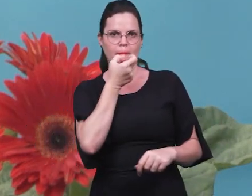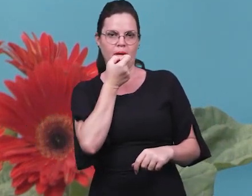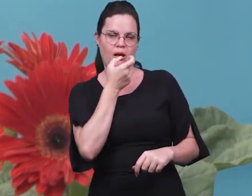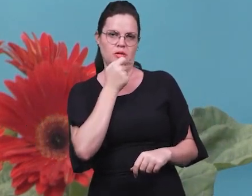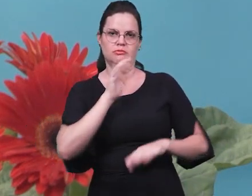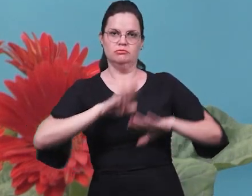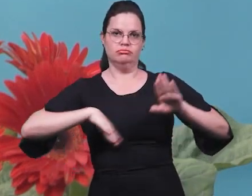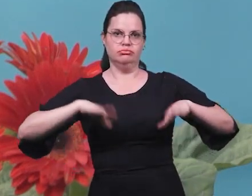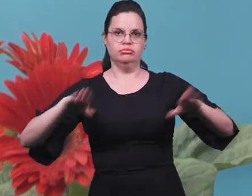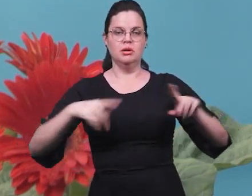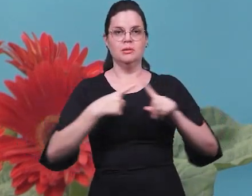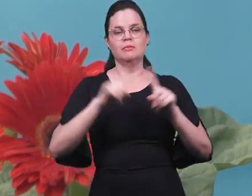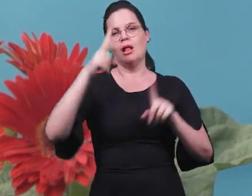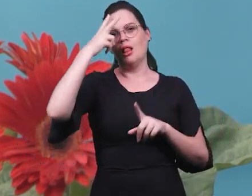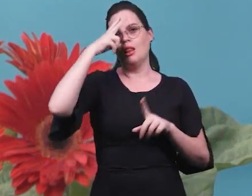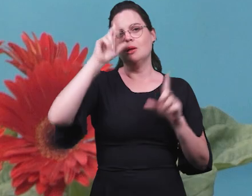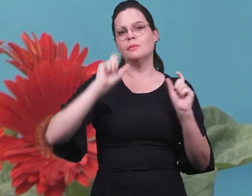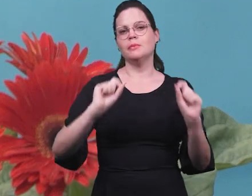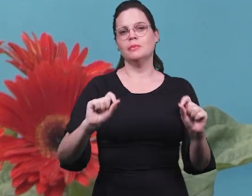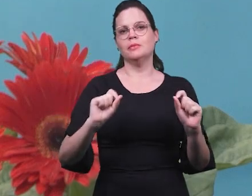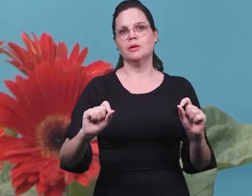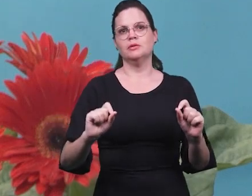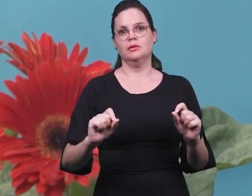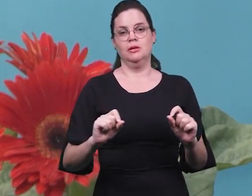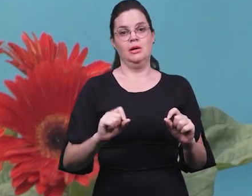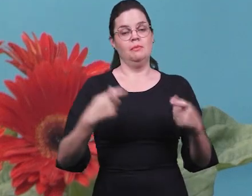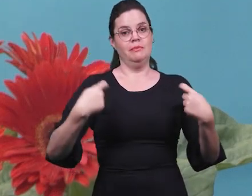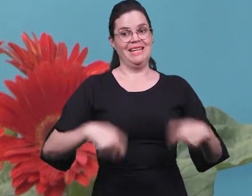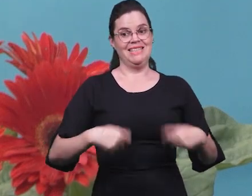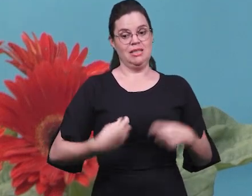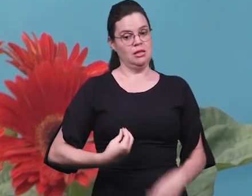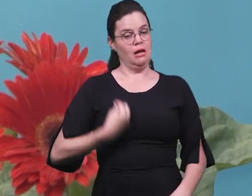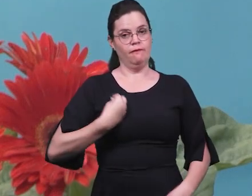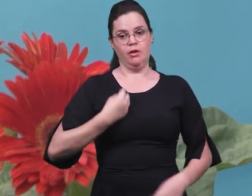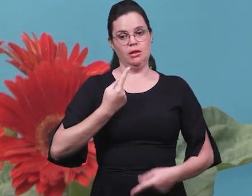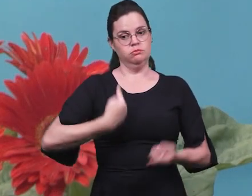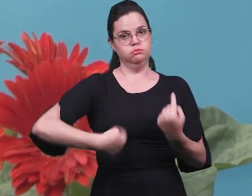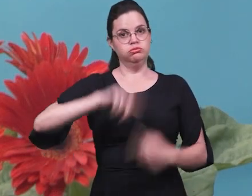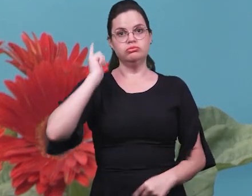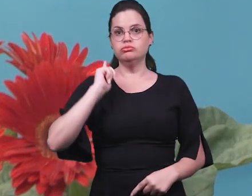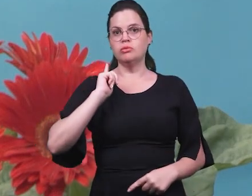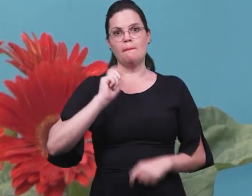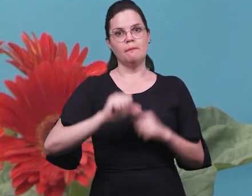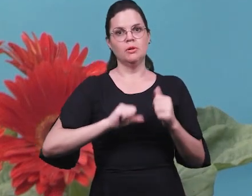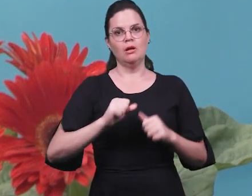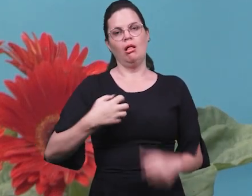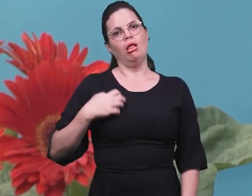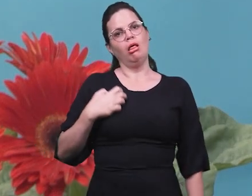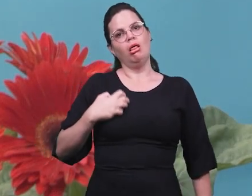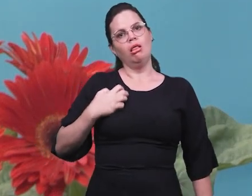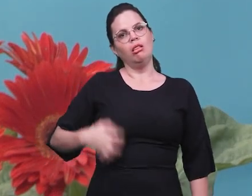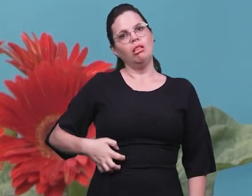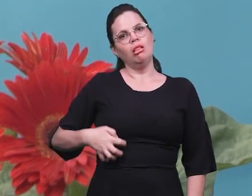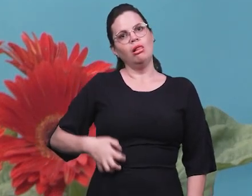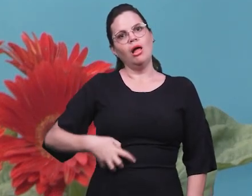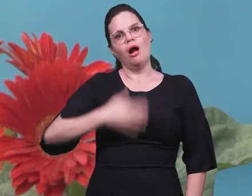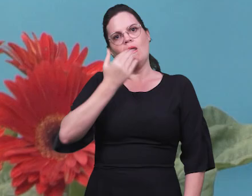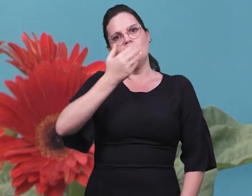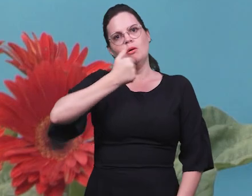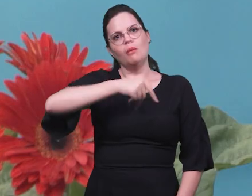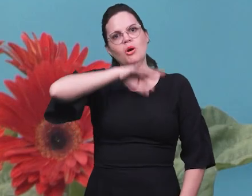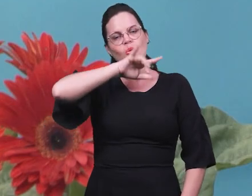hipoglicemiante. Sempre lembrando da mudança de estilo de vida. Isso é fundamental. Não existe tratamento de diabetes sem